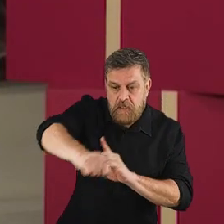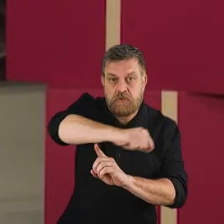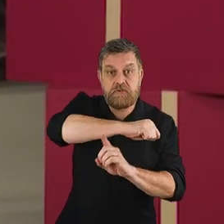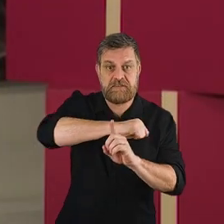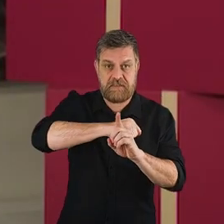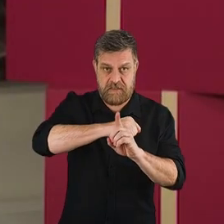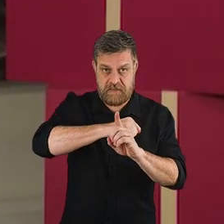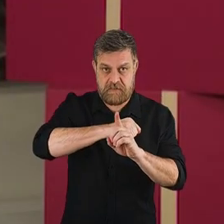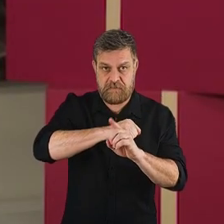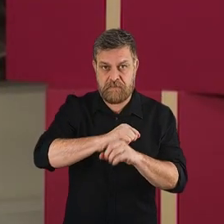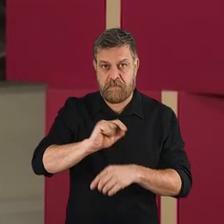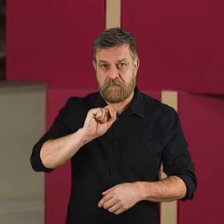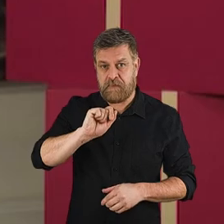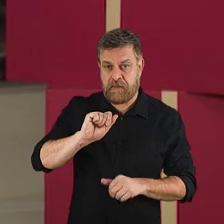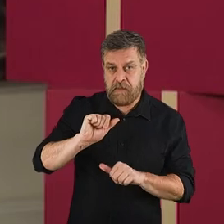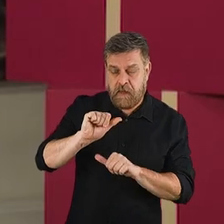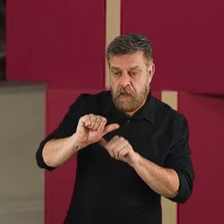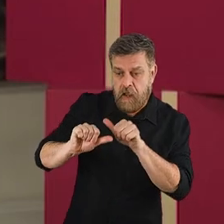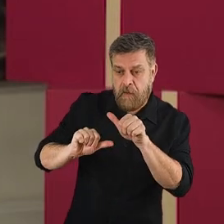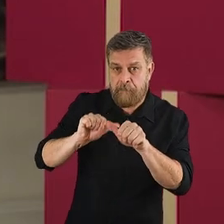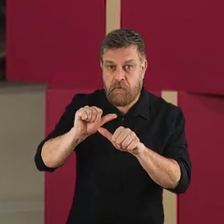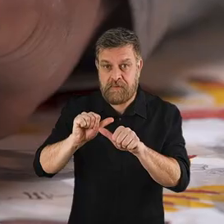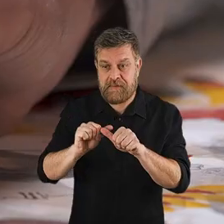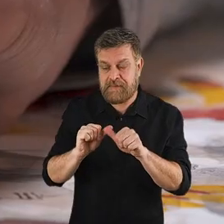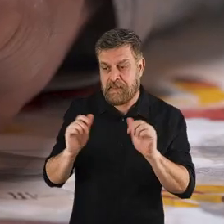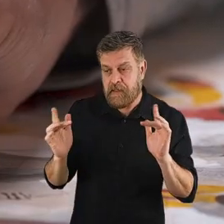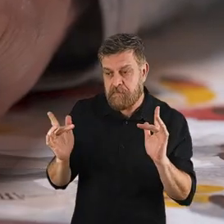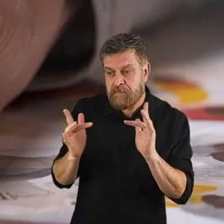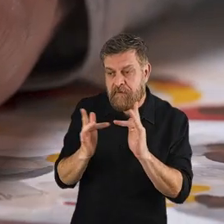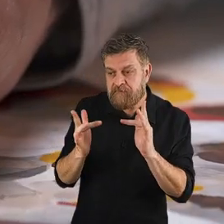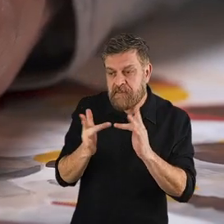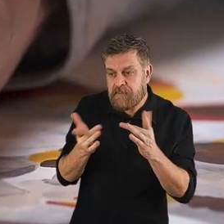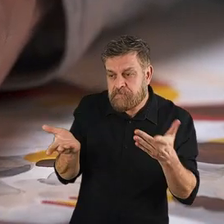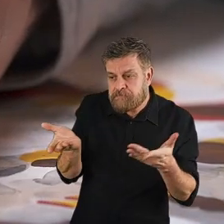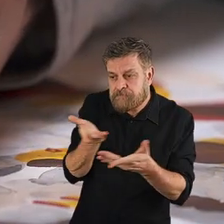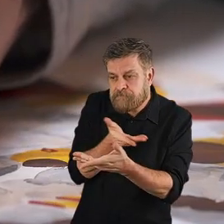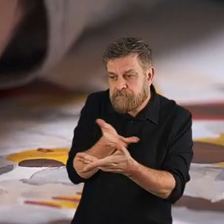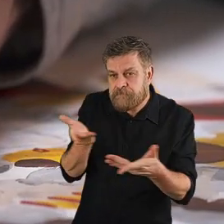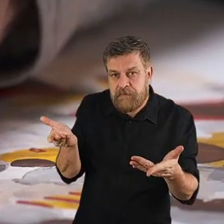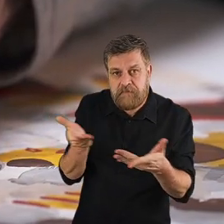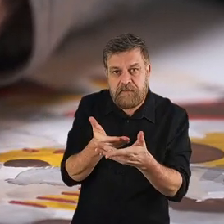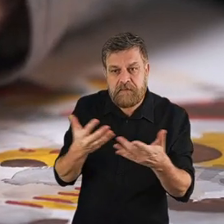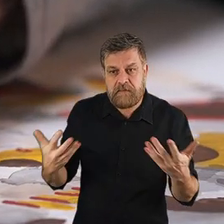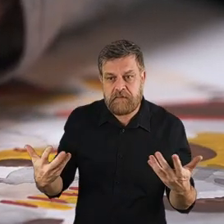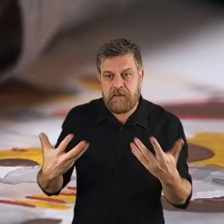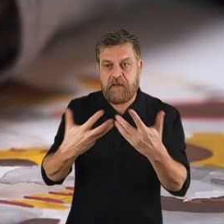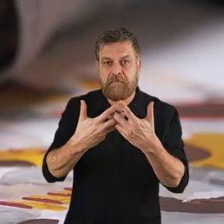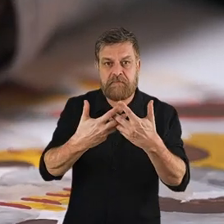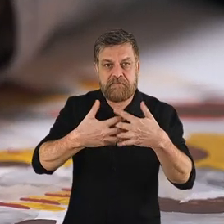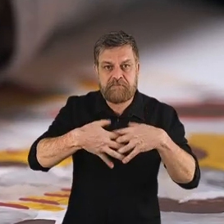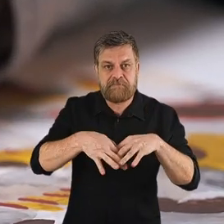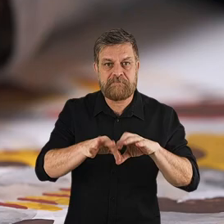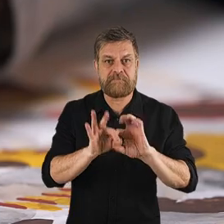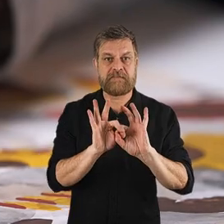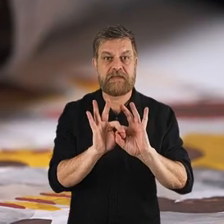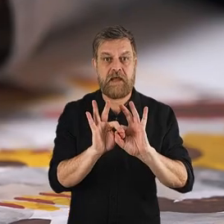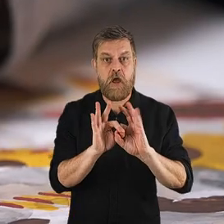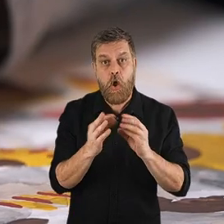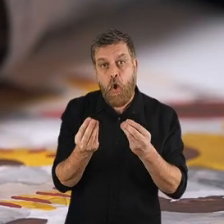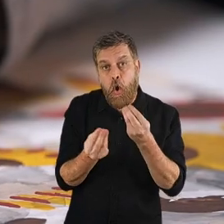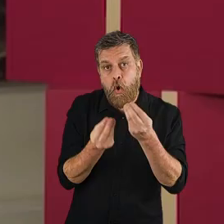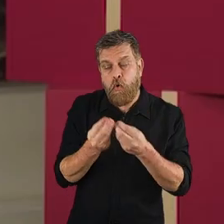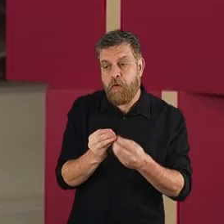que una, né? Que aproxime, pelo menos, essas duas dimensões. Como cada um de